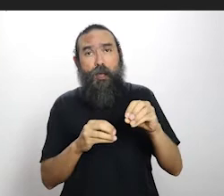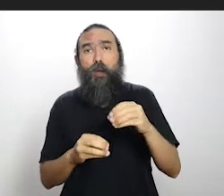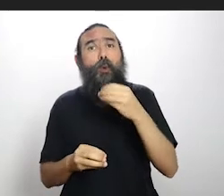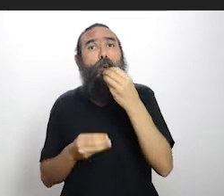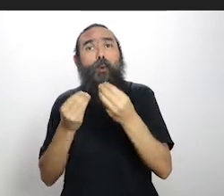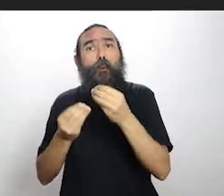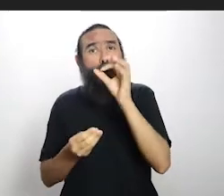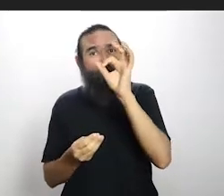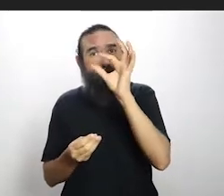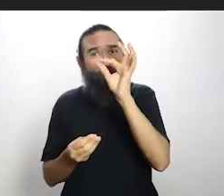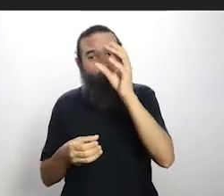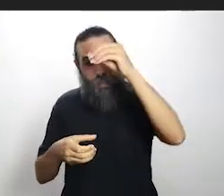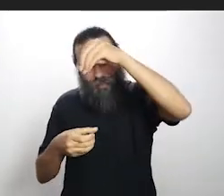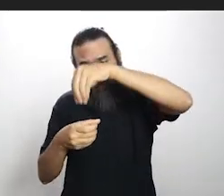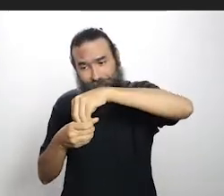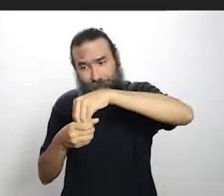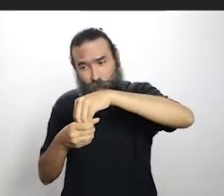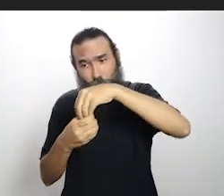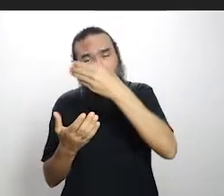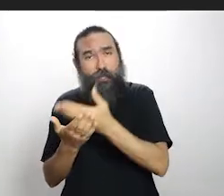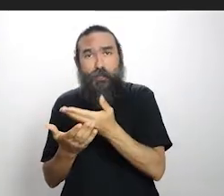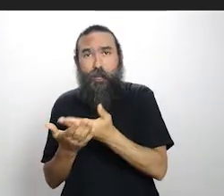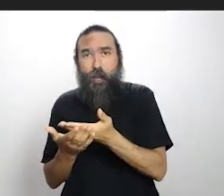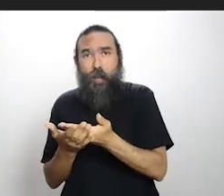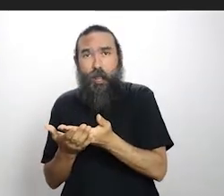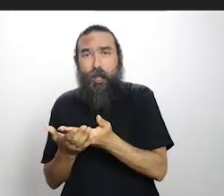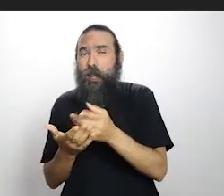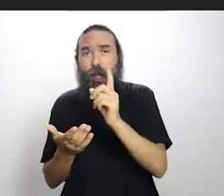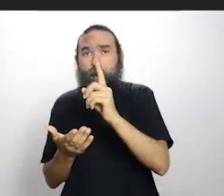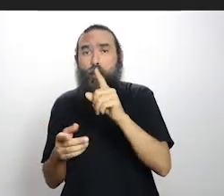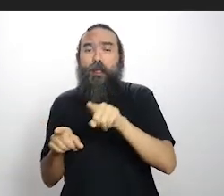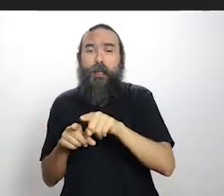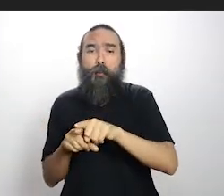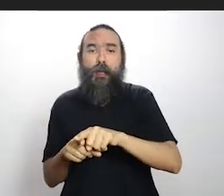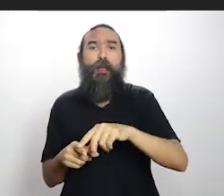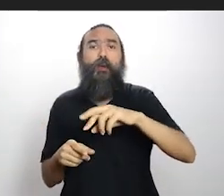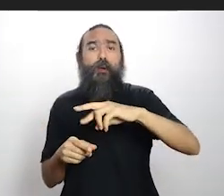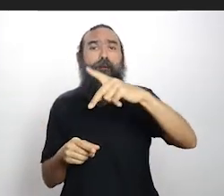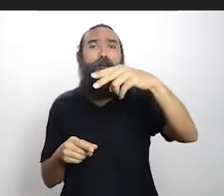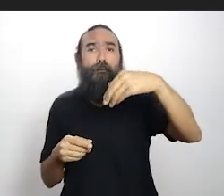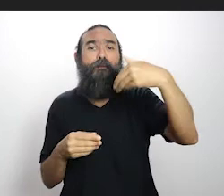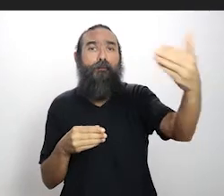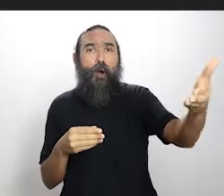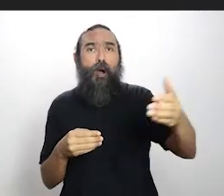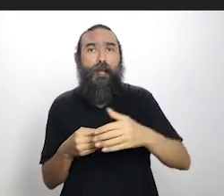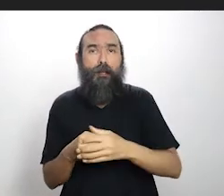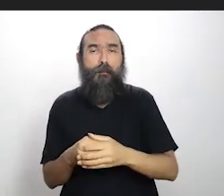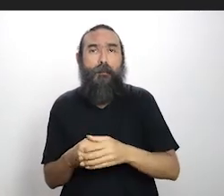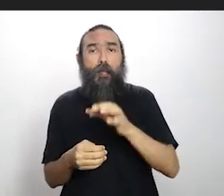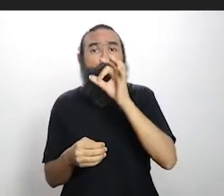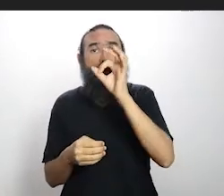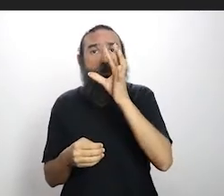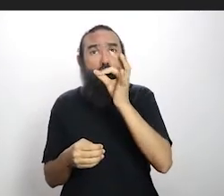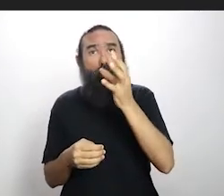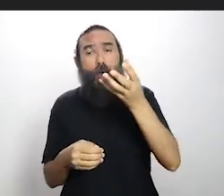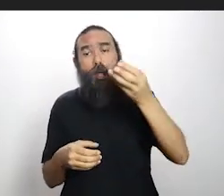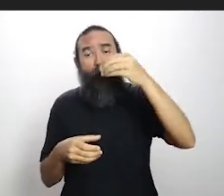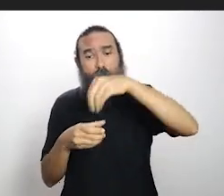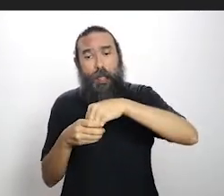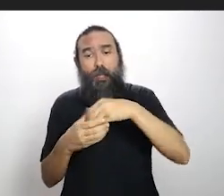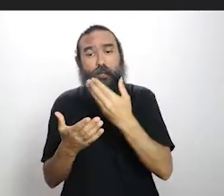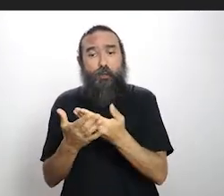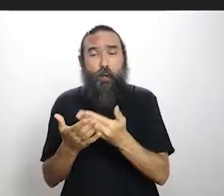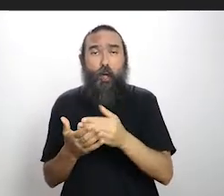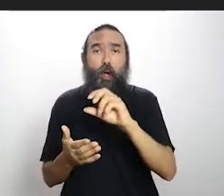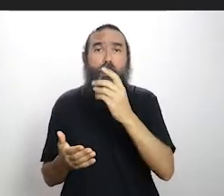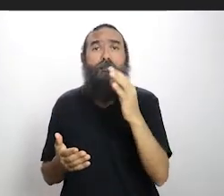âmbito escolar, por assim dizer, né? No âmbito das escolas, das academias ou do IAD, né? Que